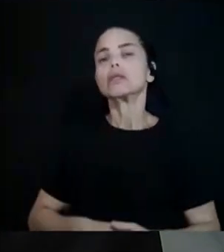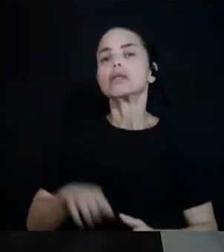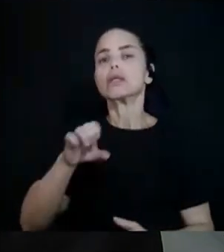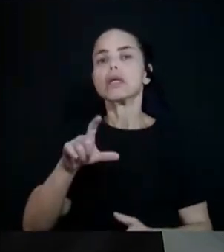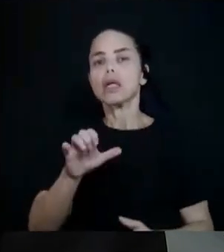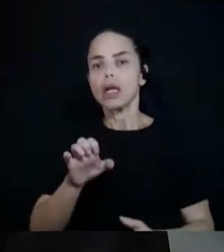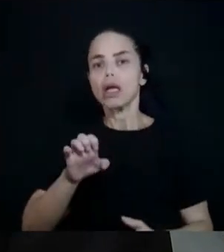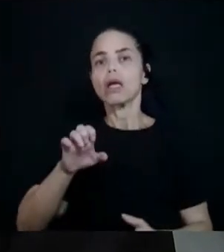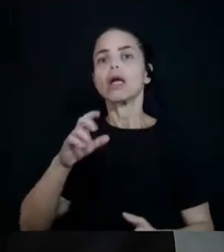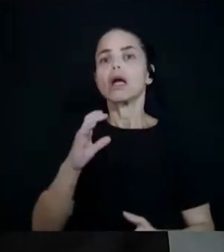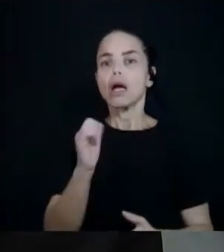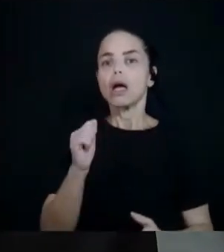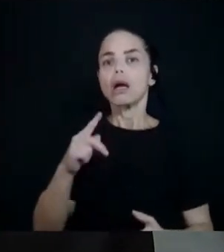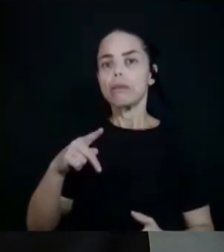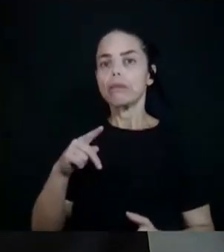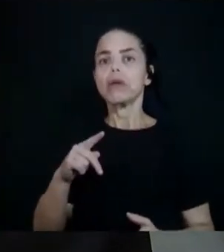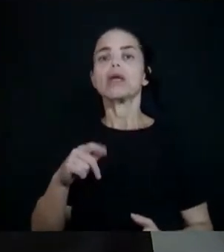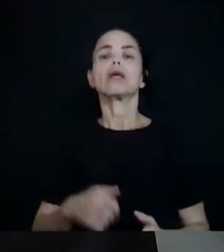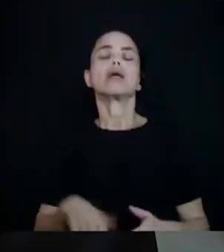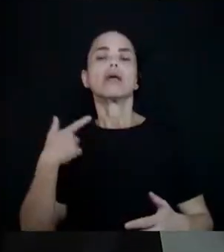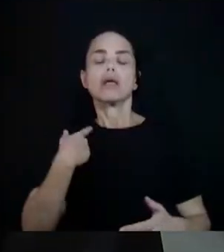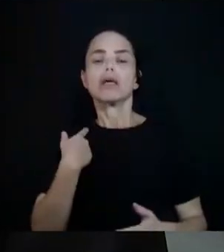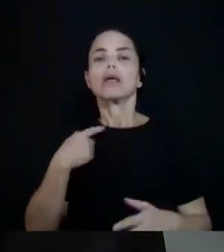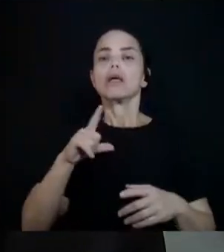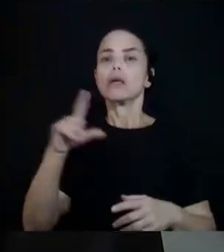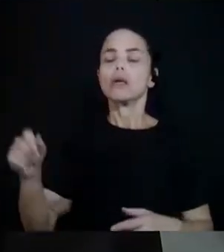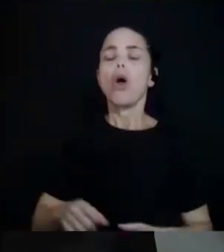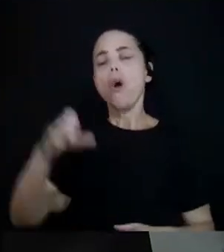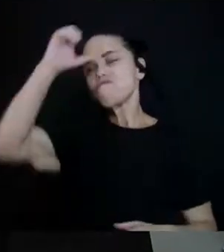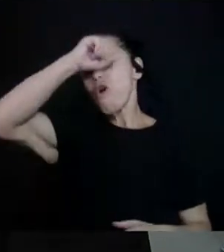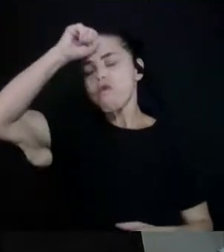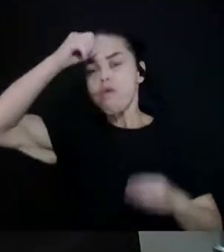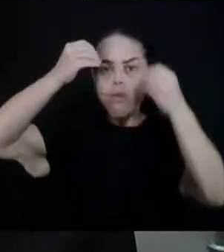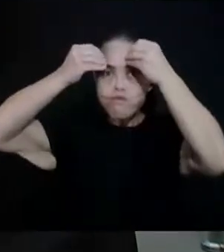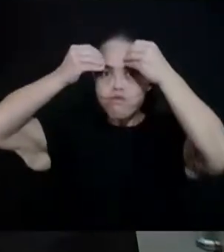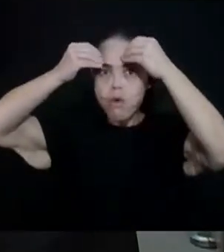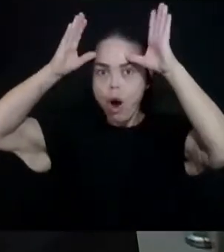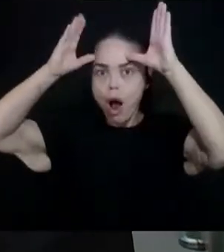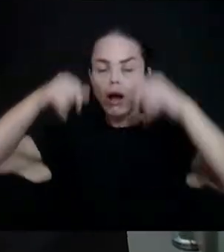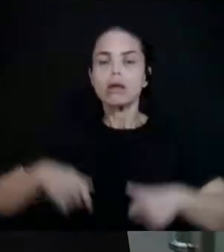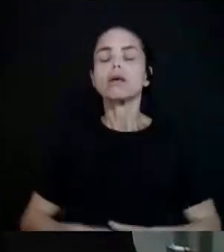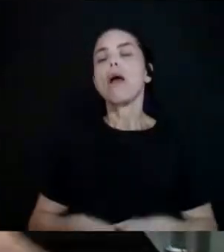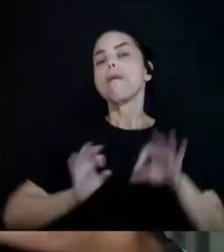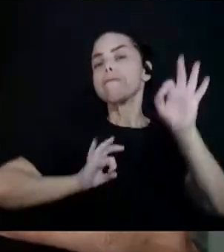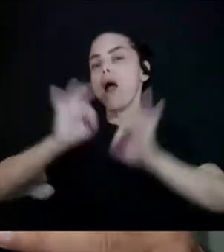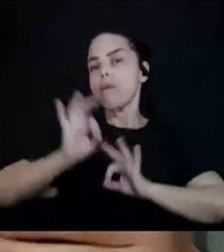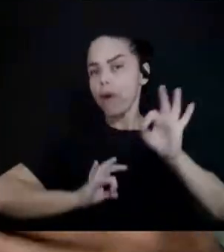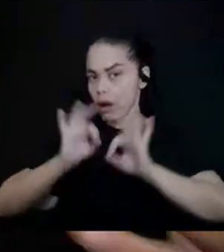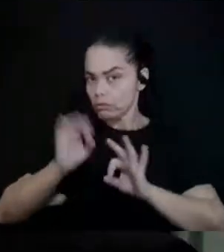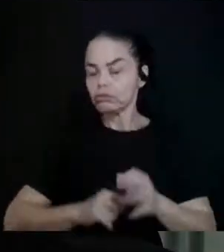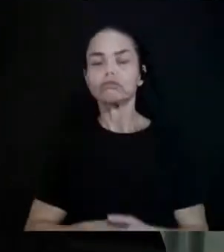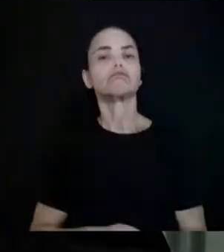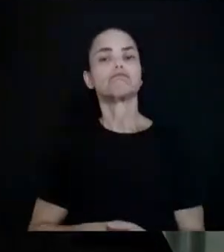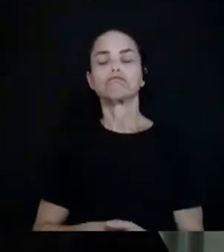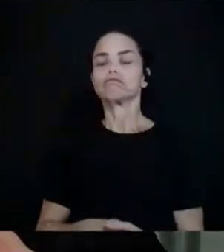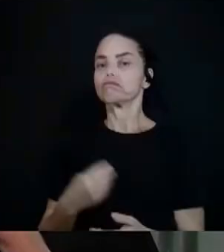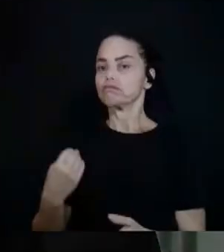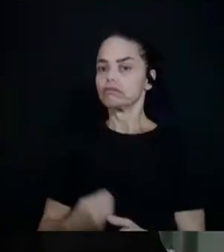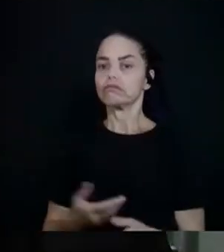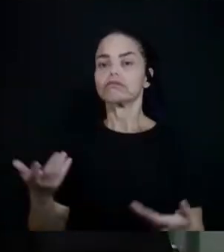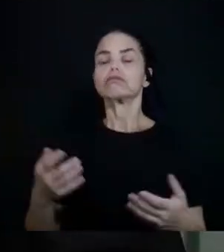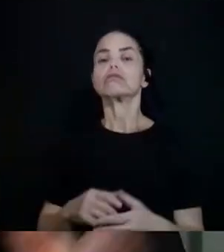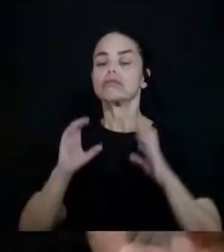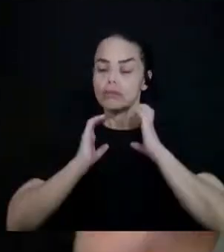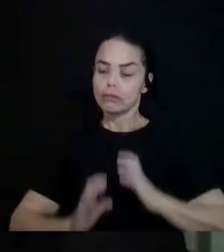refletirem. E no final aqui eles saem com um aprendizado mais consolidado, certamente mais preparados, não só para serem cidadãos,